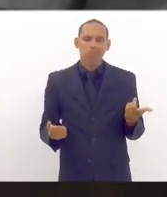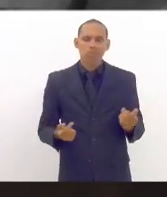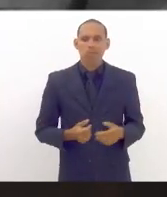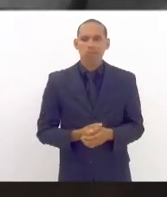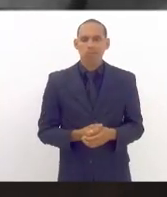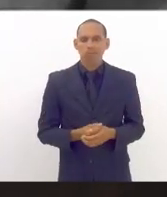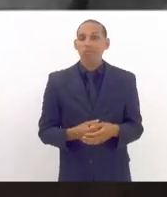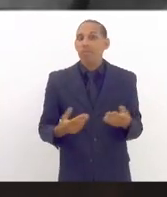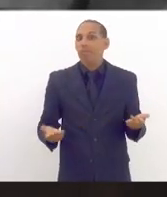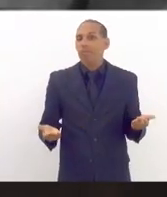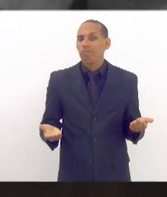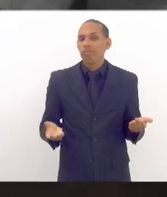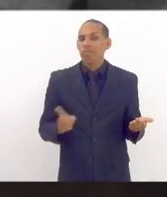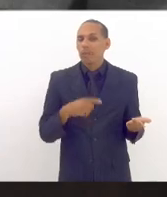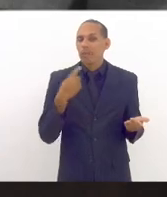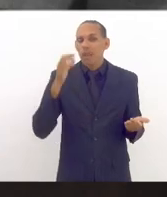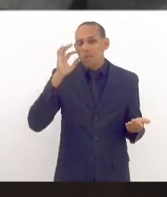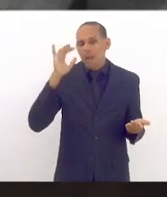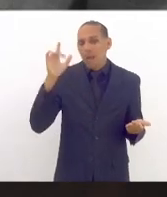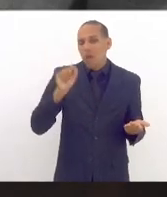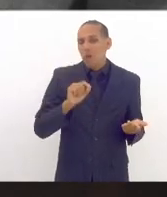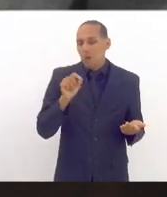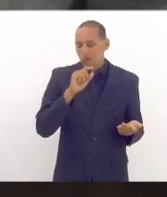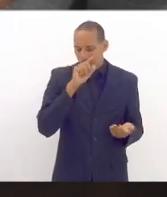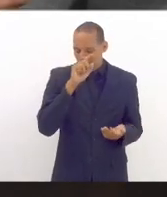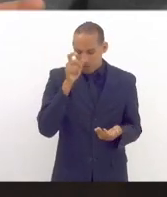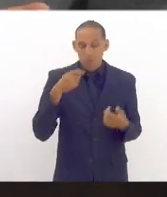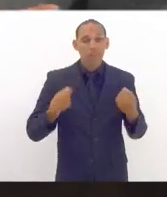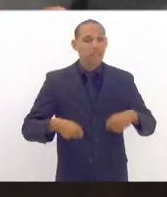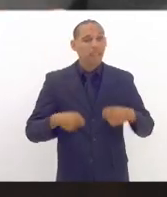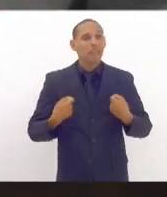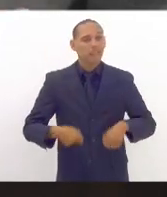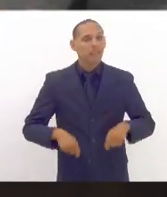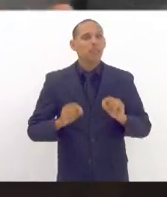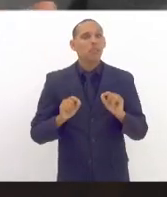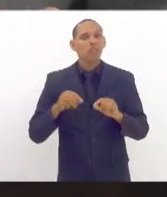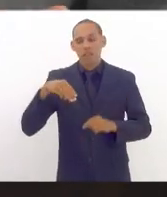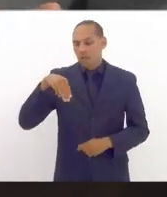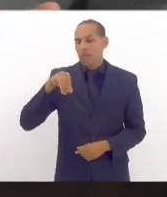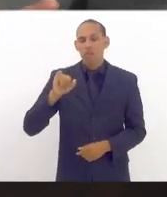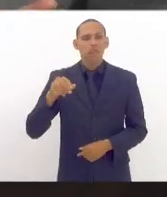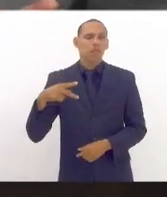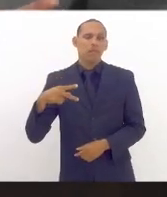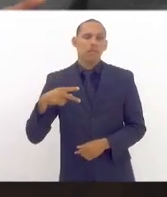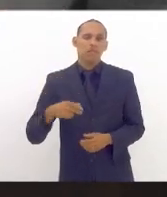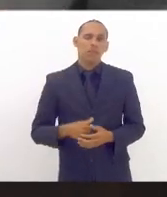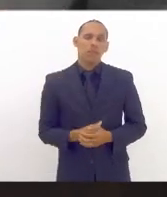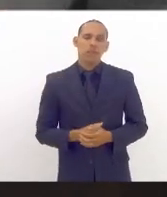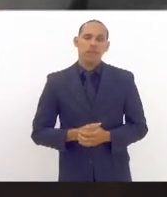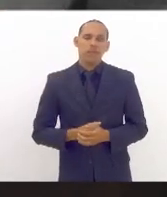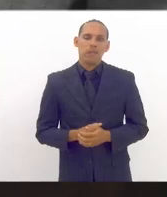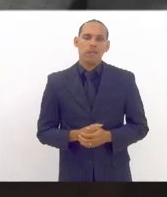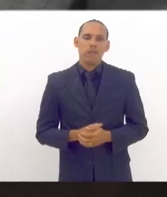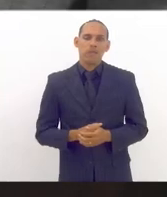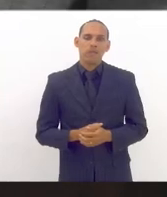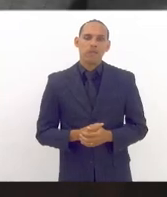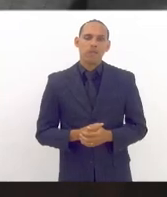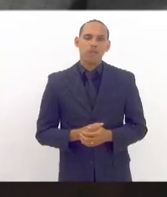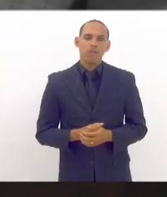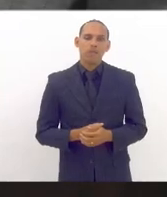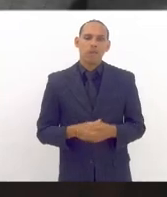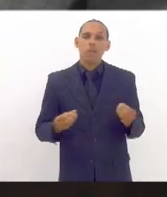então o que que a gente imaginou precisa de uma matriz de um produto para dar um